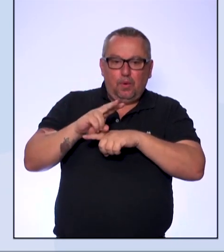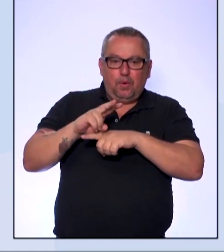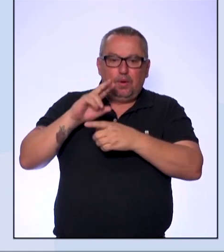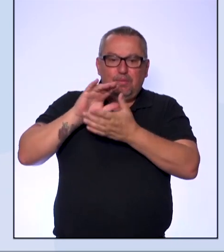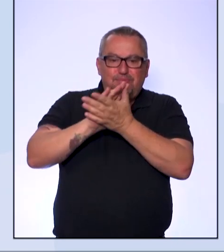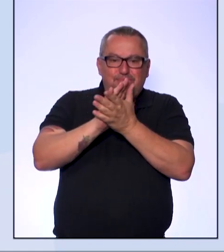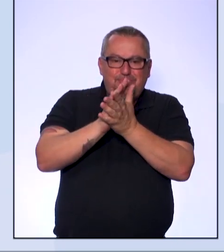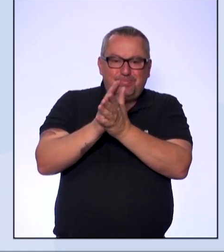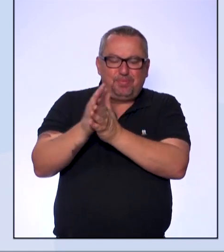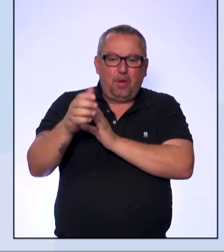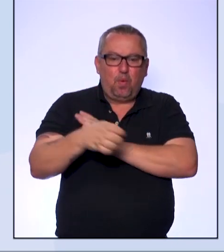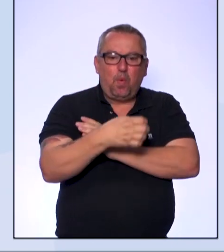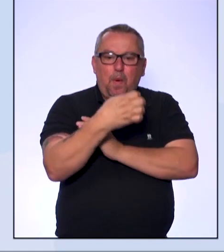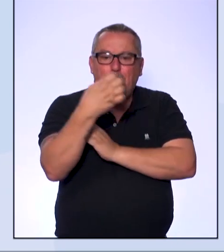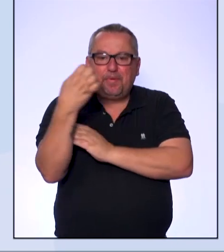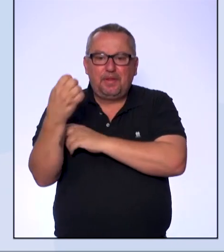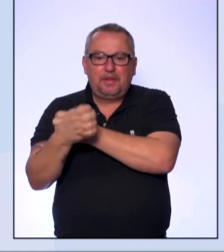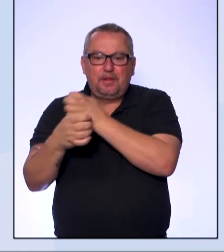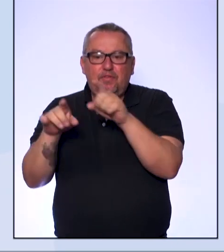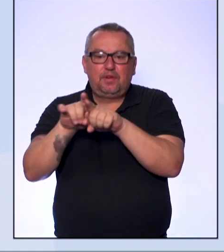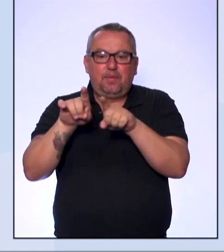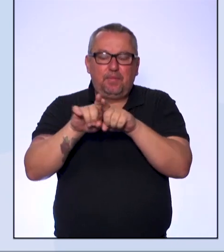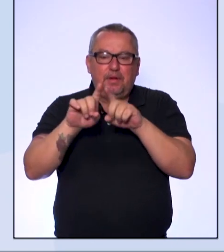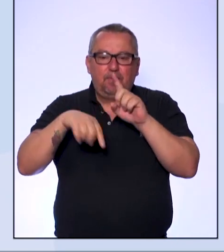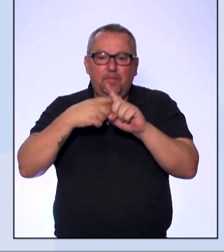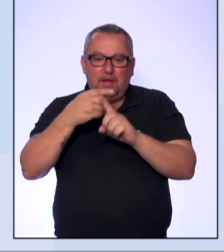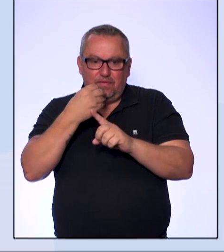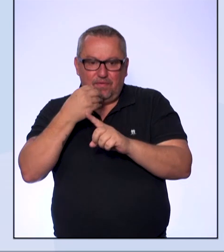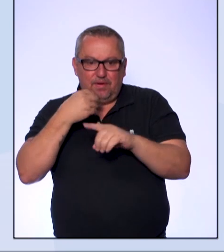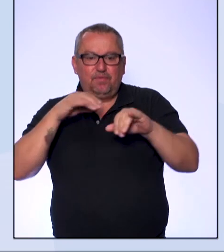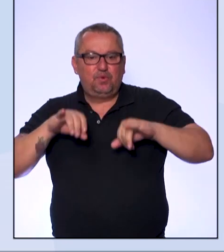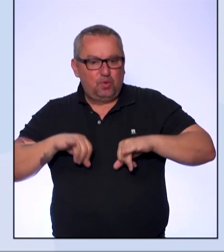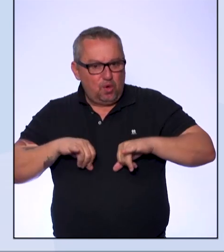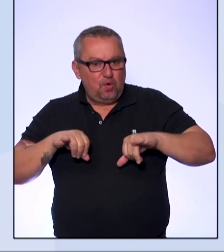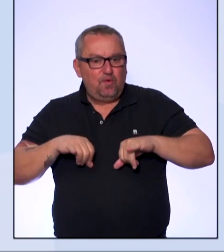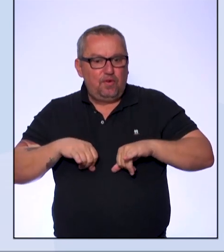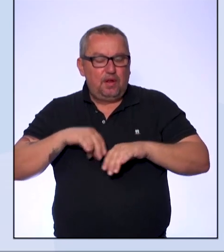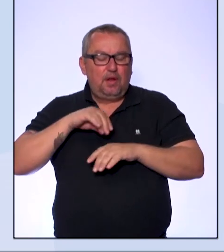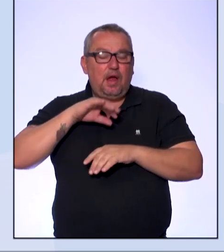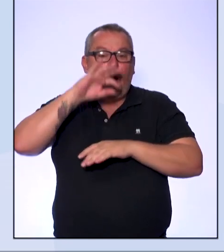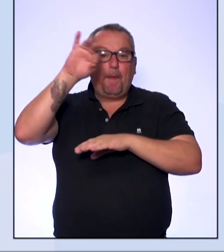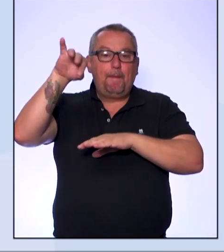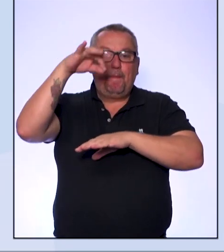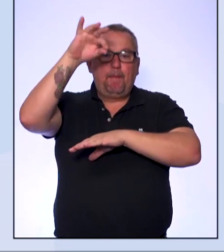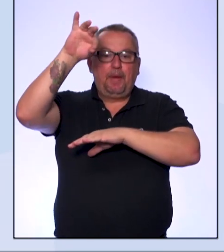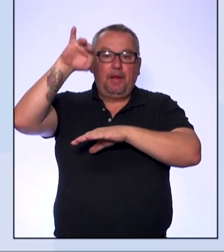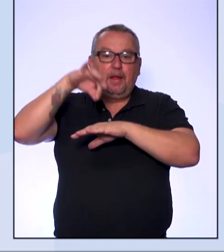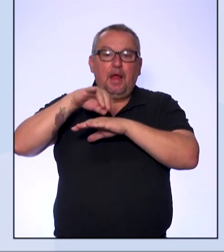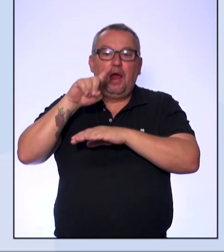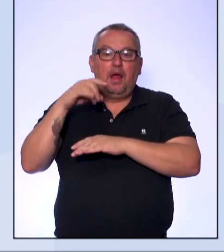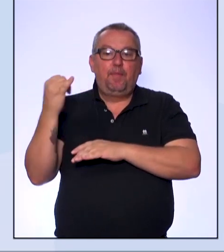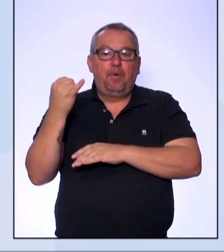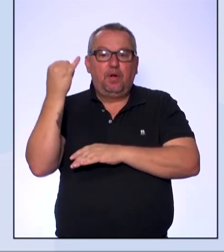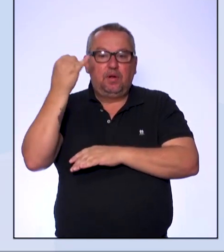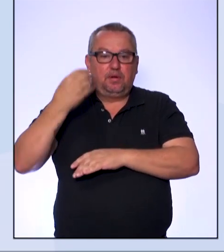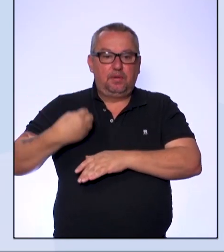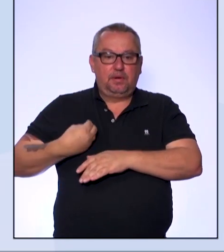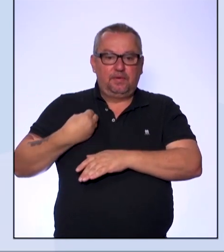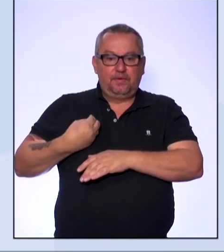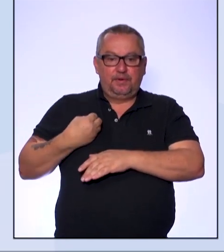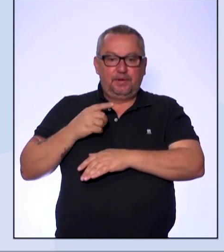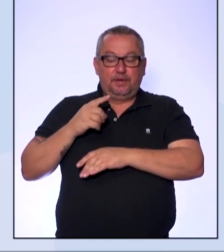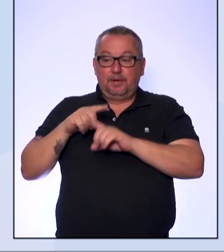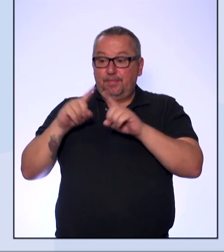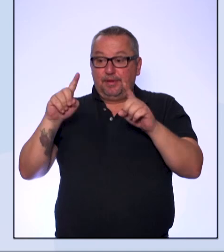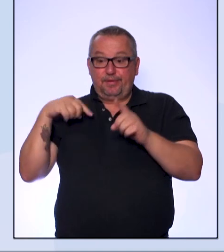muito o meio ambiente e os mais frágeis são atingidos. As abelhas são essenciais para a vida, mas não reconhecemos o